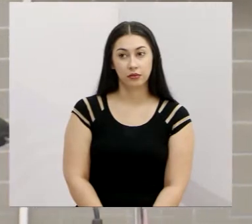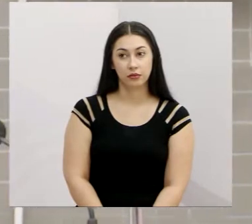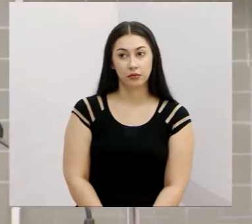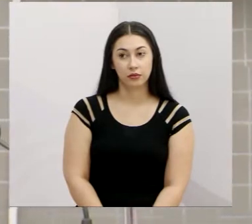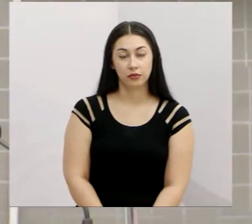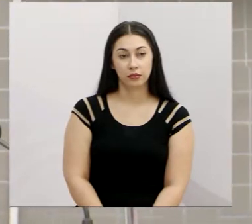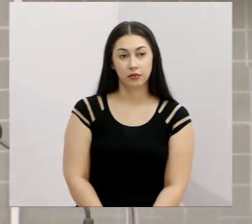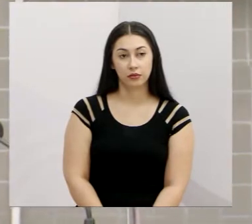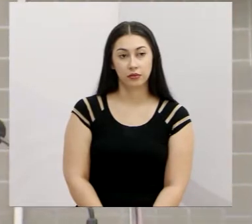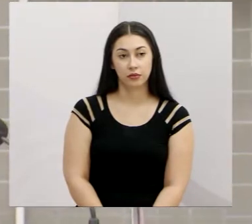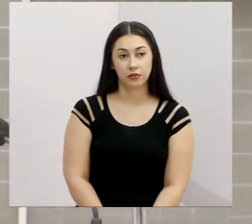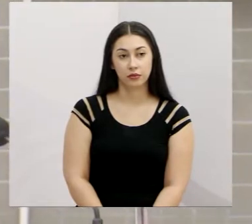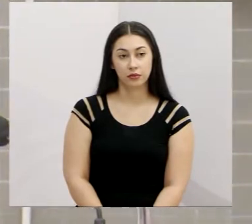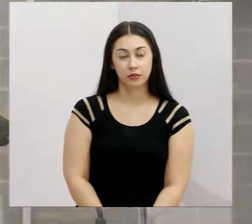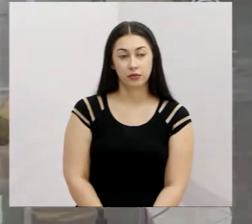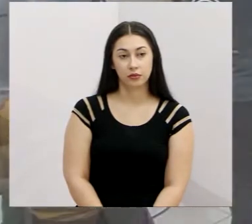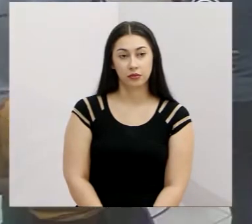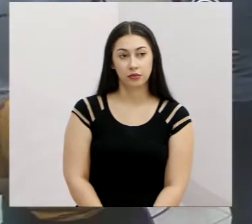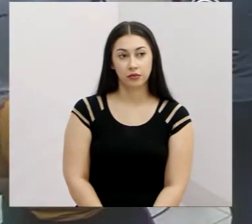aí